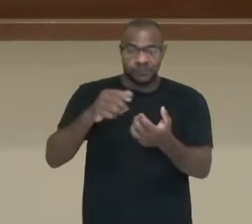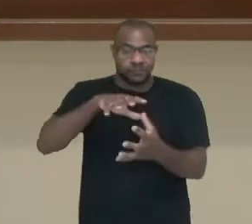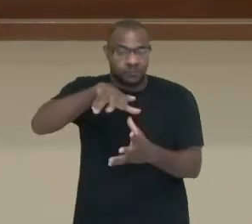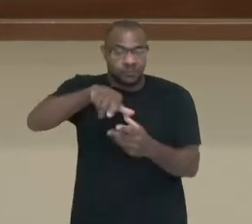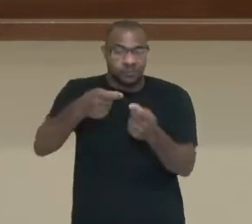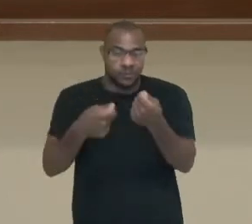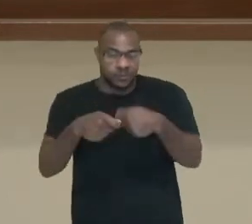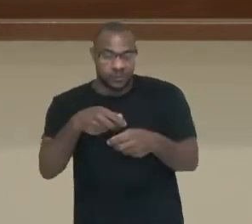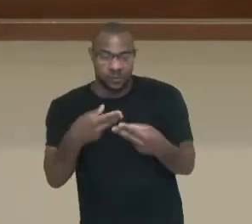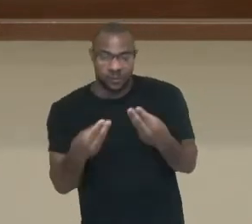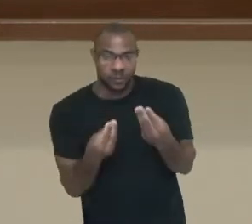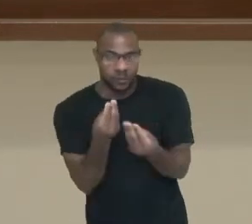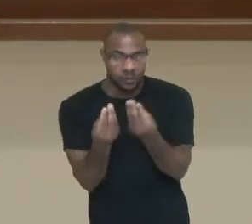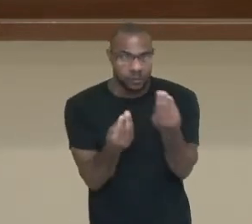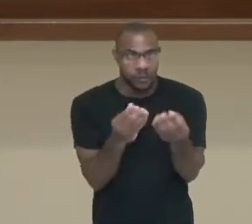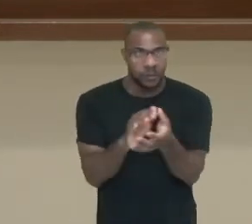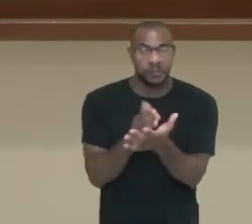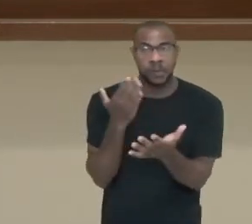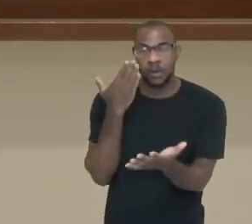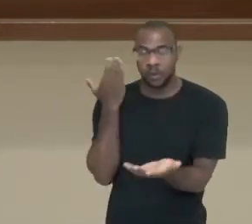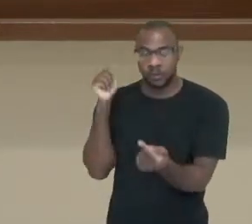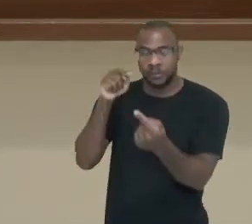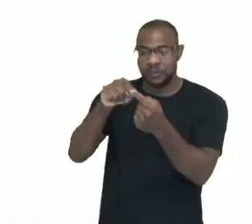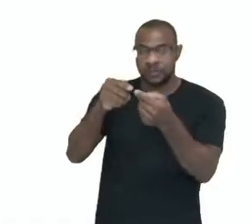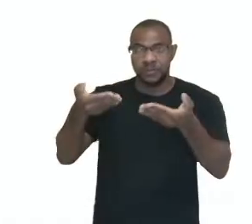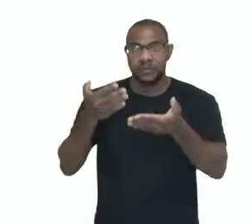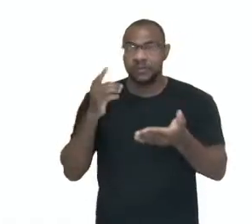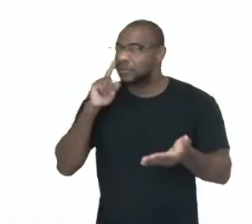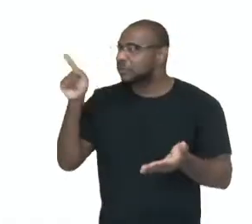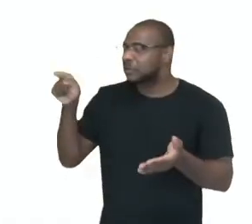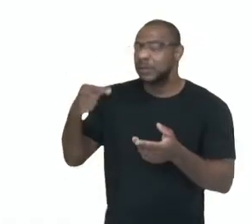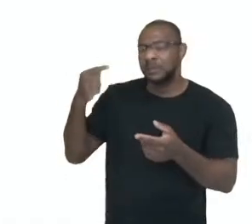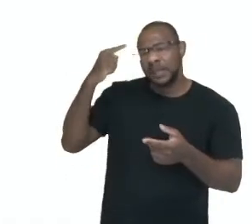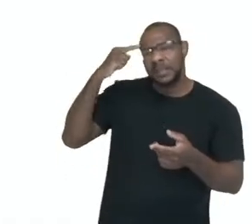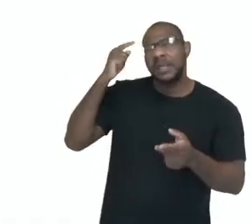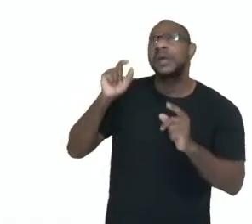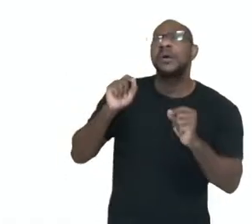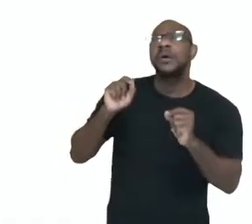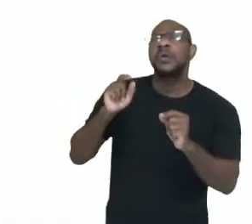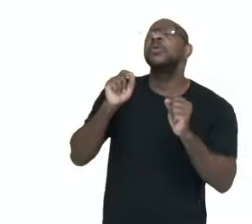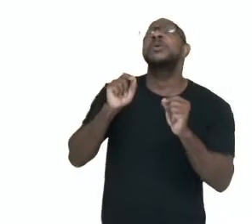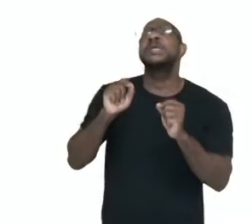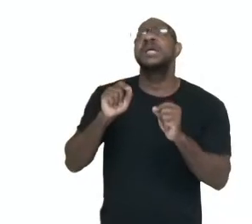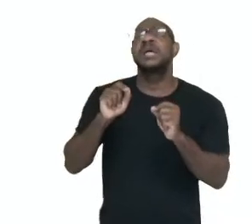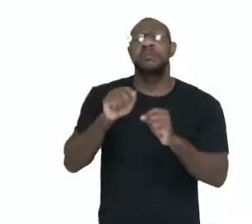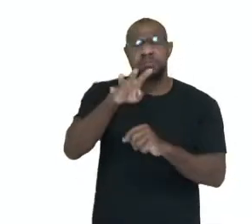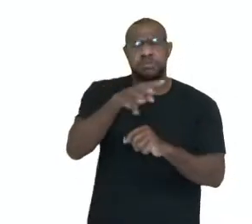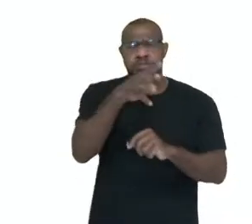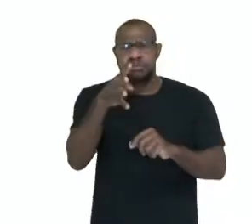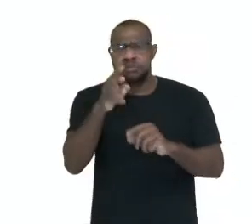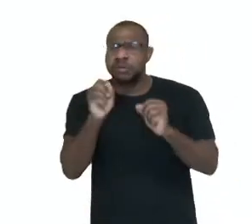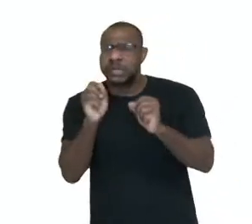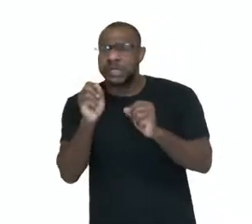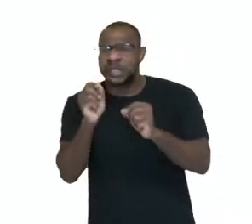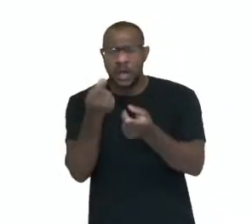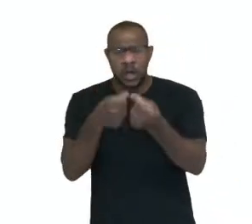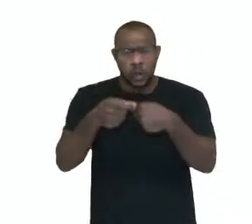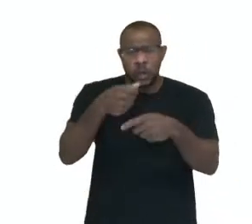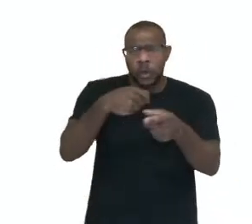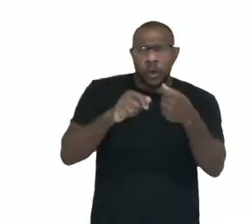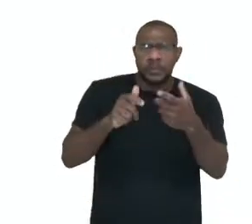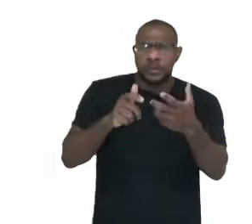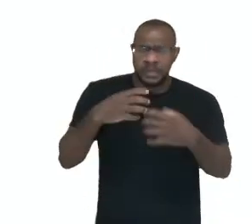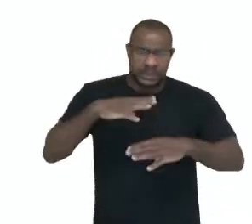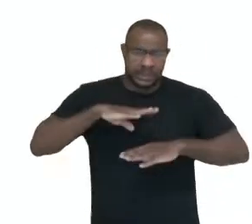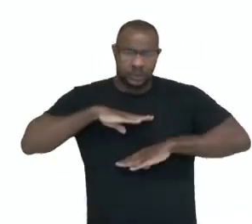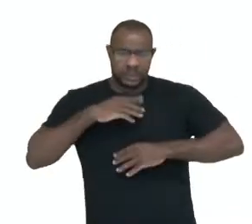os nossos objetivos, você pode estar pensando: mas o que é o quadro econômico da Rússia? E 2, o que